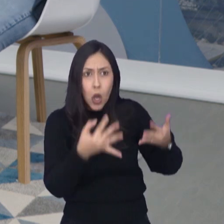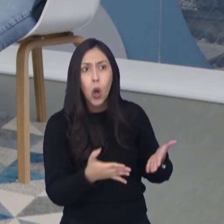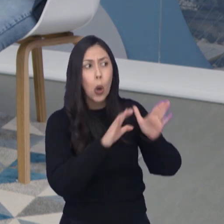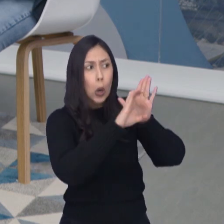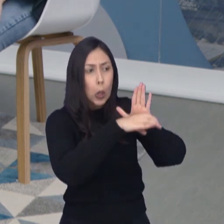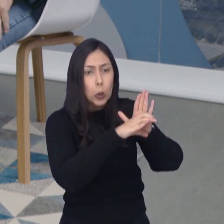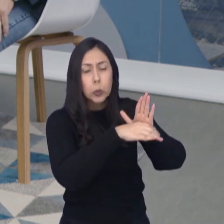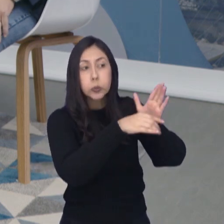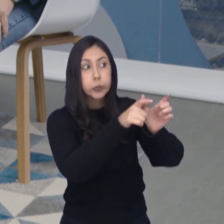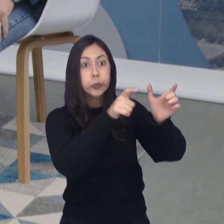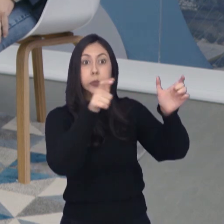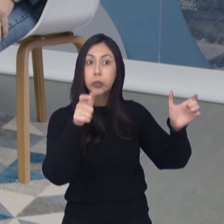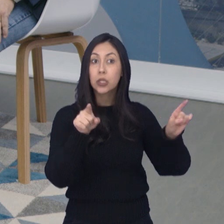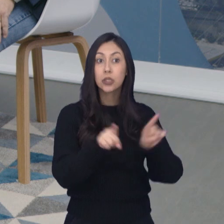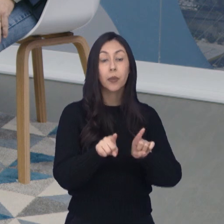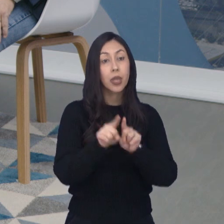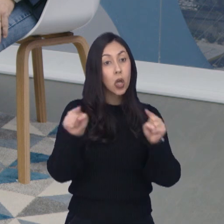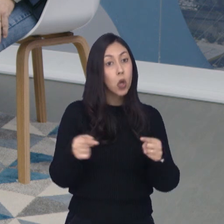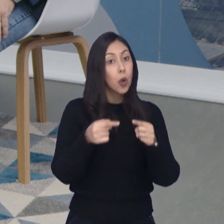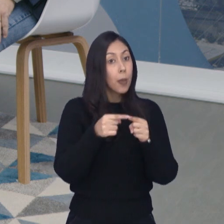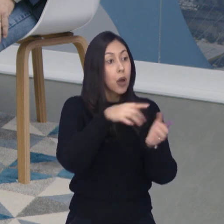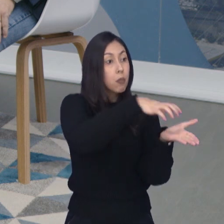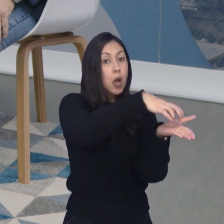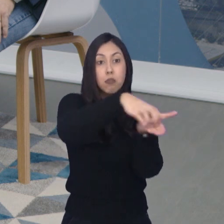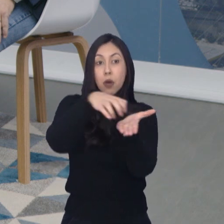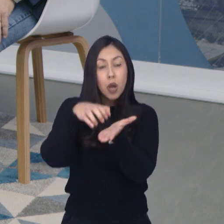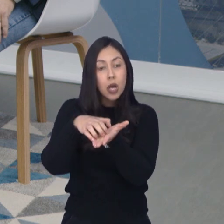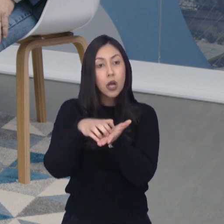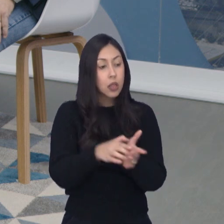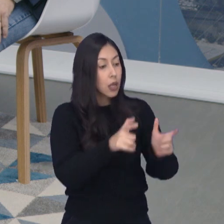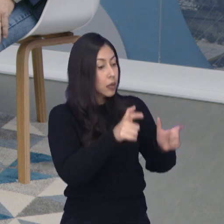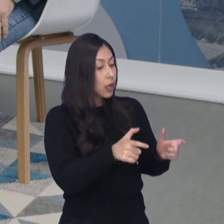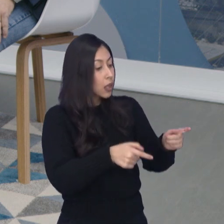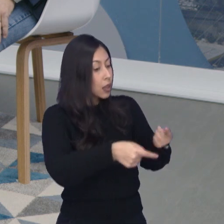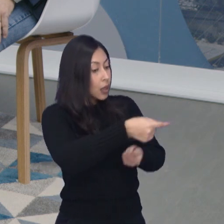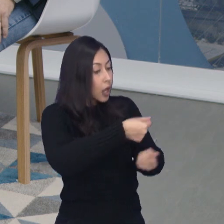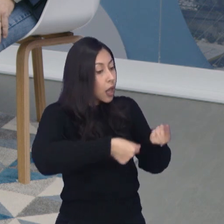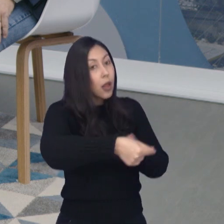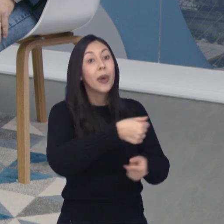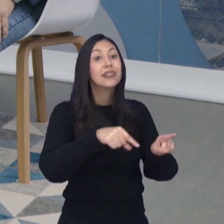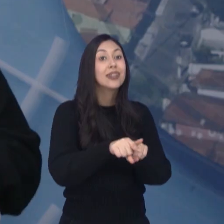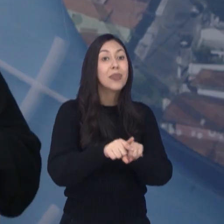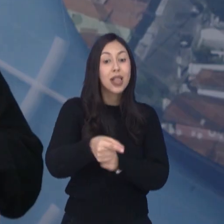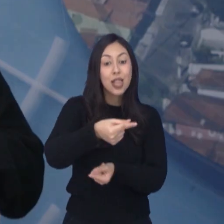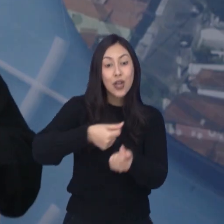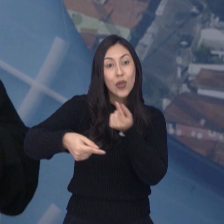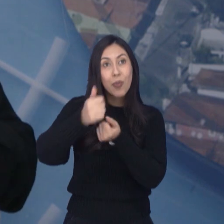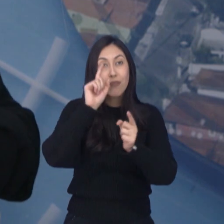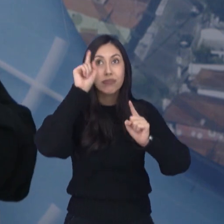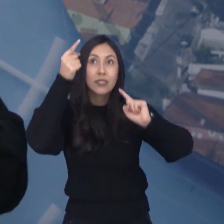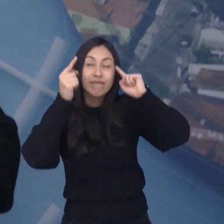introdução aqui do programa, e está relacionado a diversos setores. Economia local e economia criativa são termos